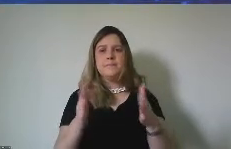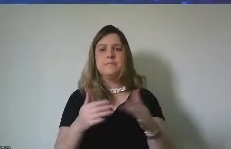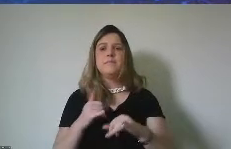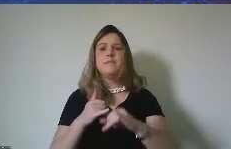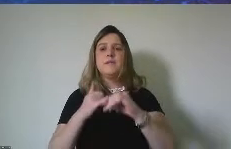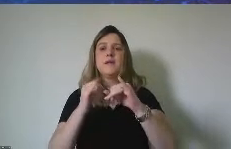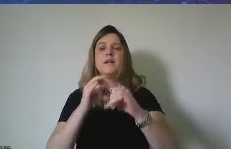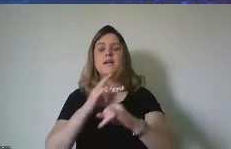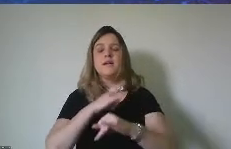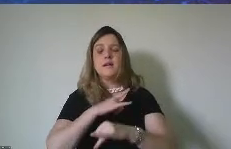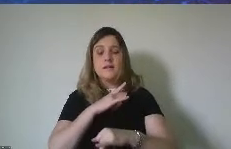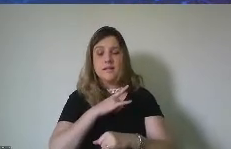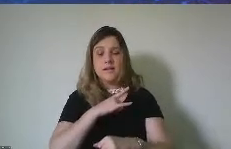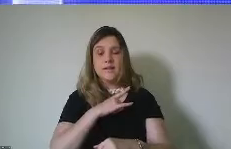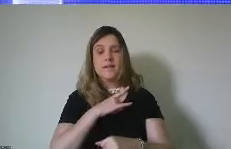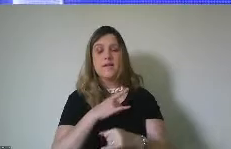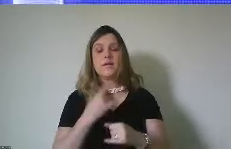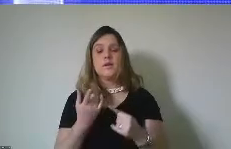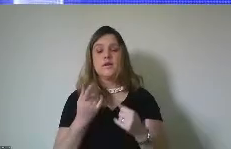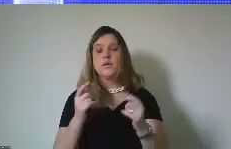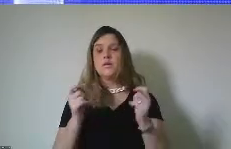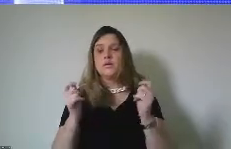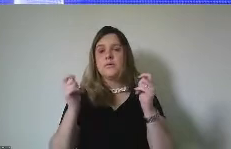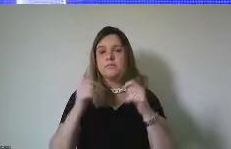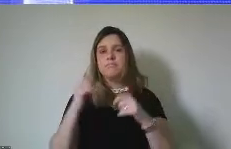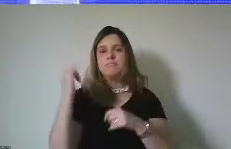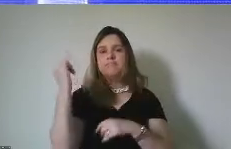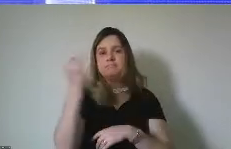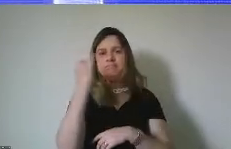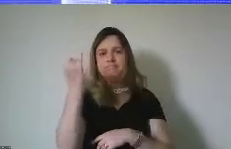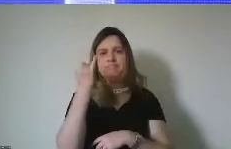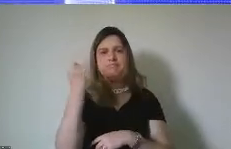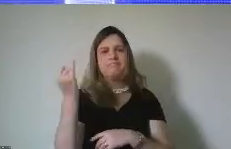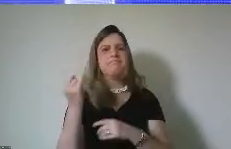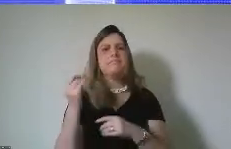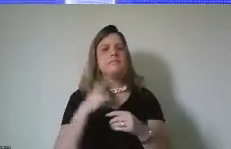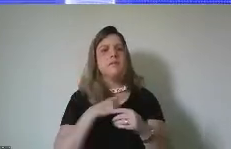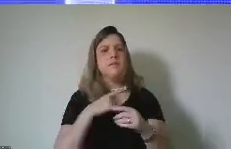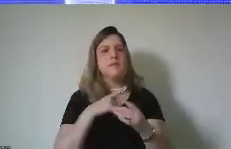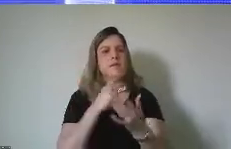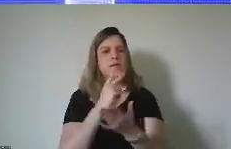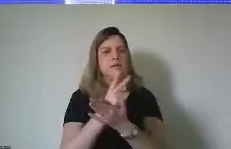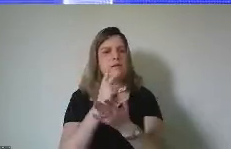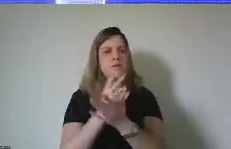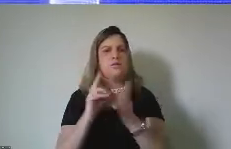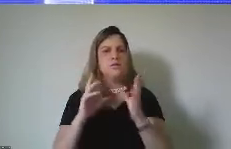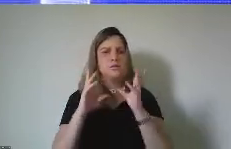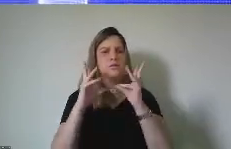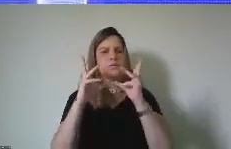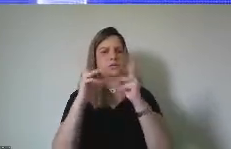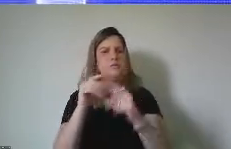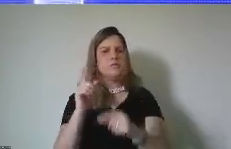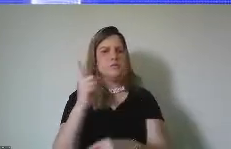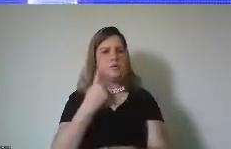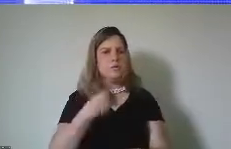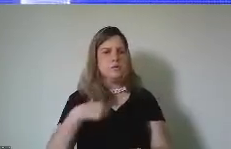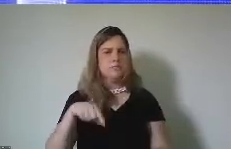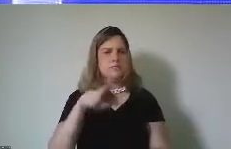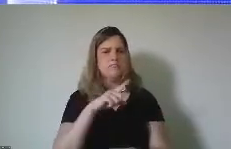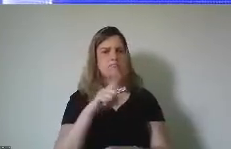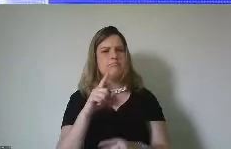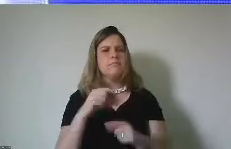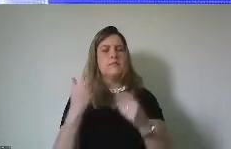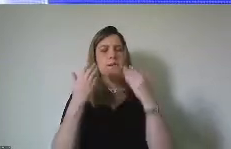a filosofia final é fóssil portanto os grandes esforços que vem sendo feito no mundo em termos de descarbonização e transição